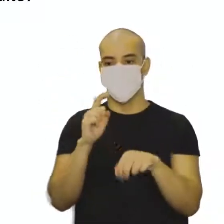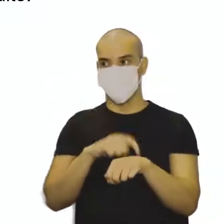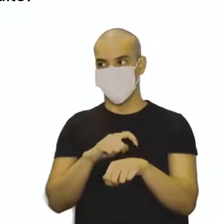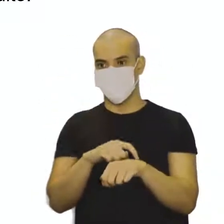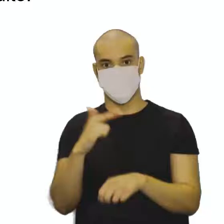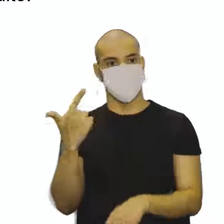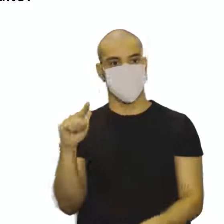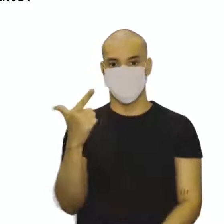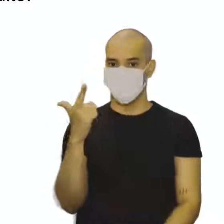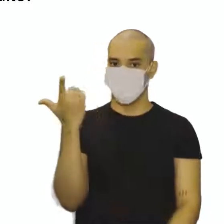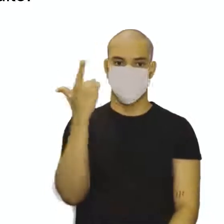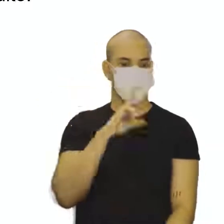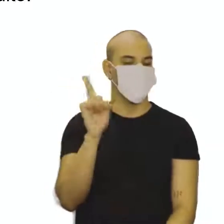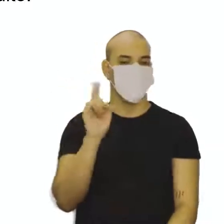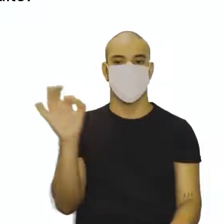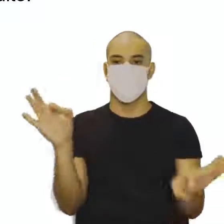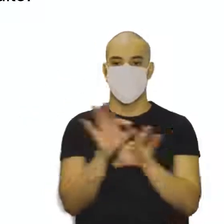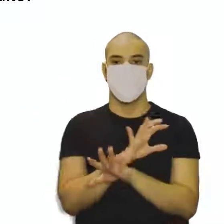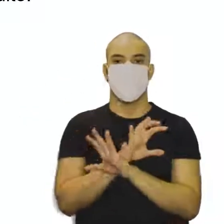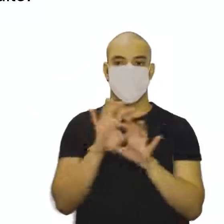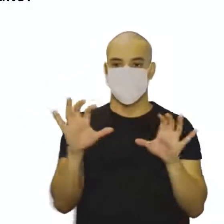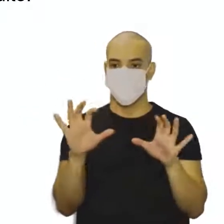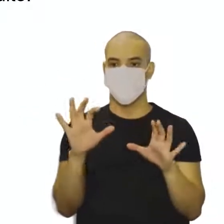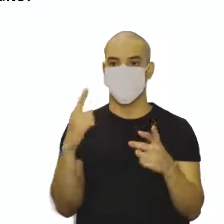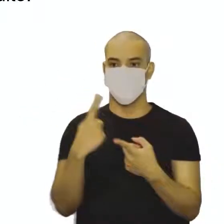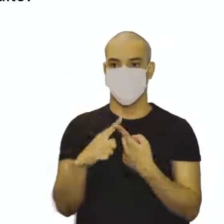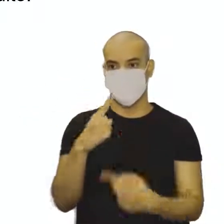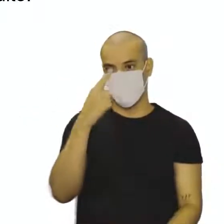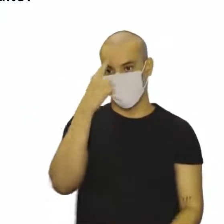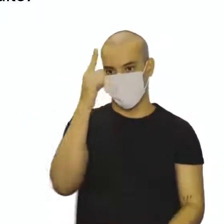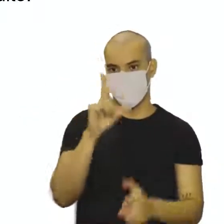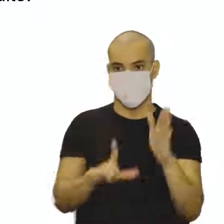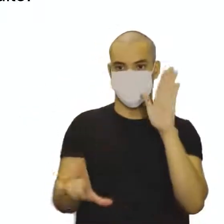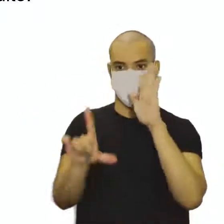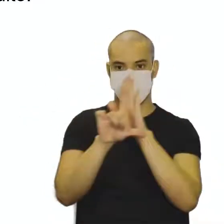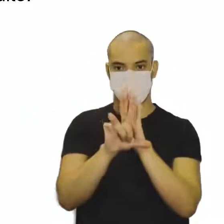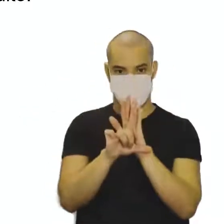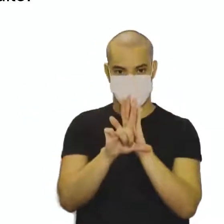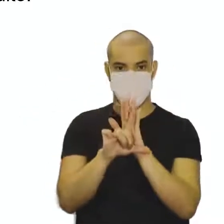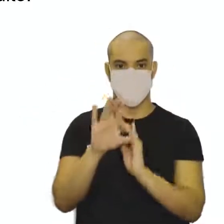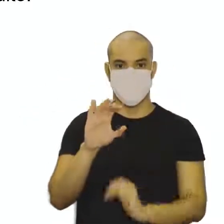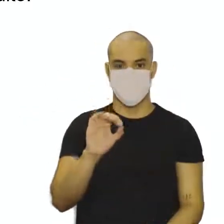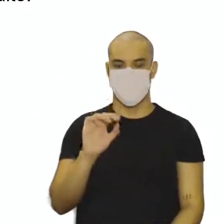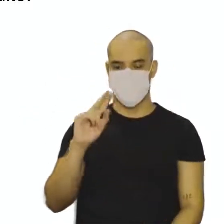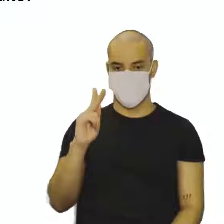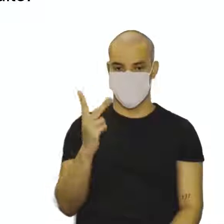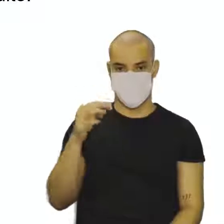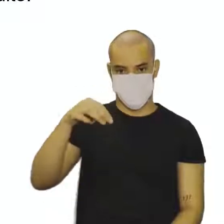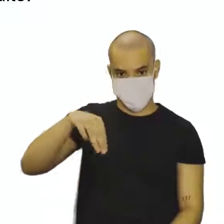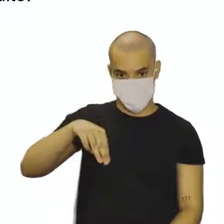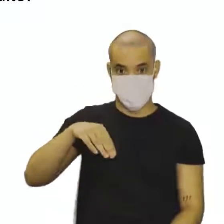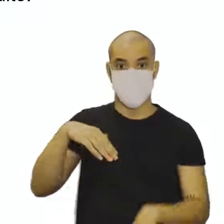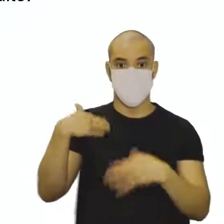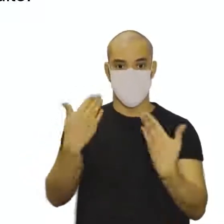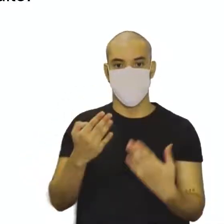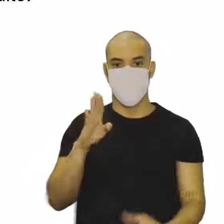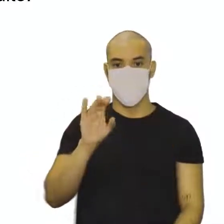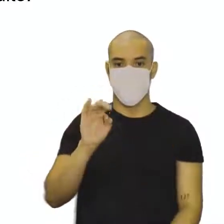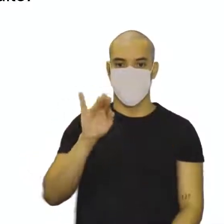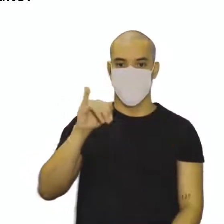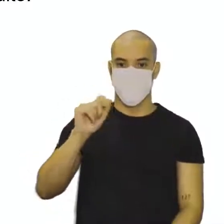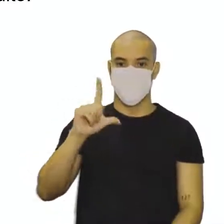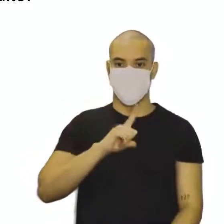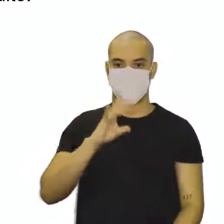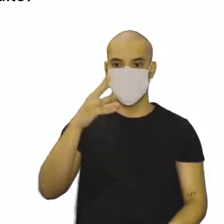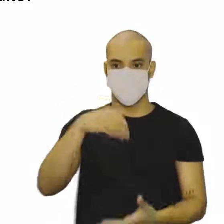ele não vai atingir prontamente isso daí, que é o que é previsto pela lei de Ohm, tá? Na bobina, o que vai surgir nessa bobina? Uma